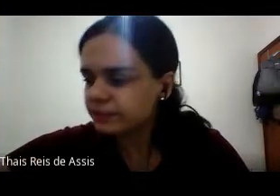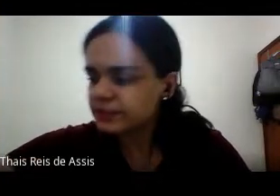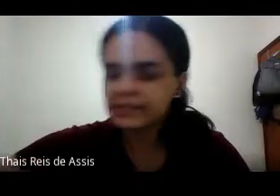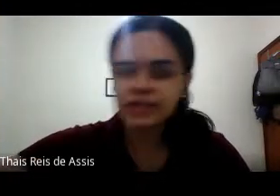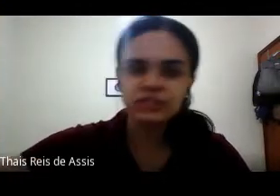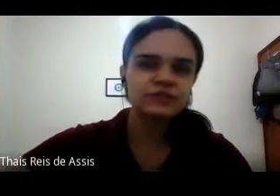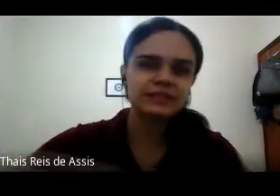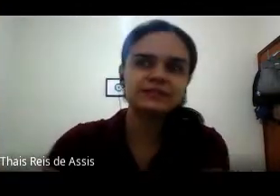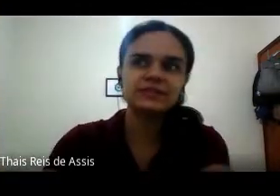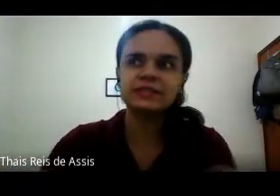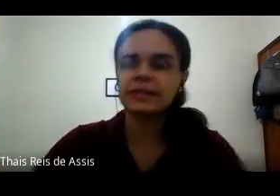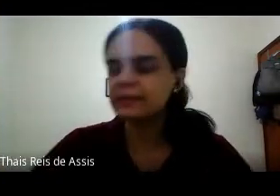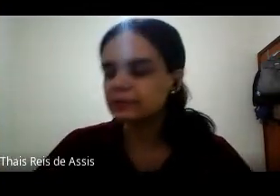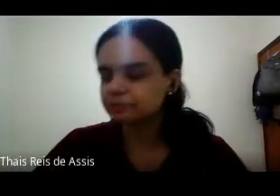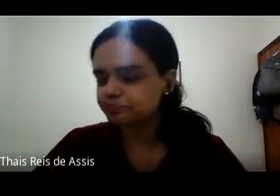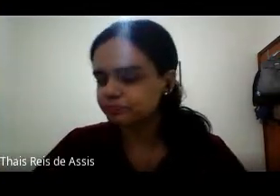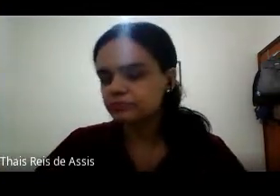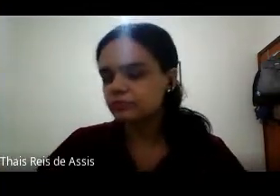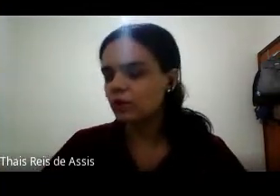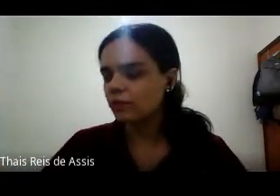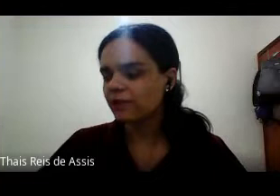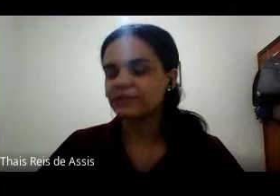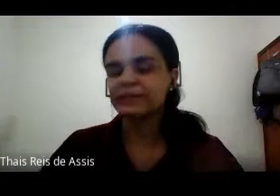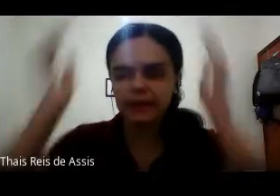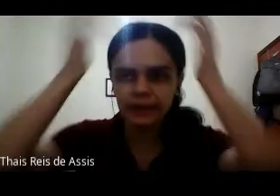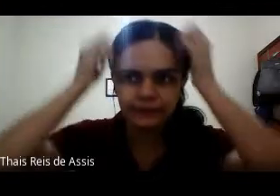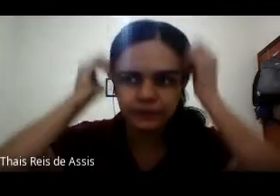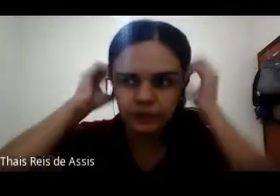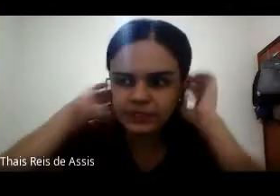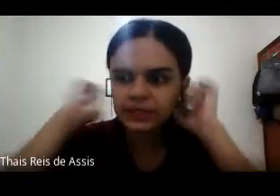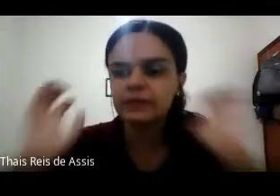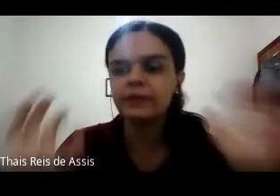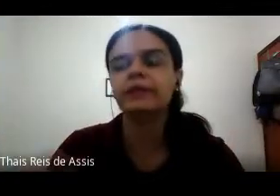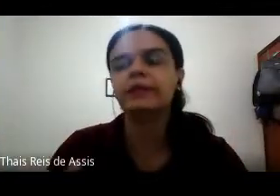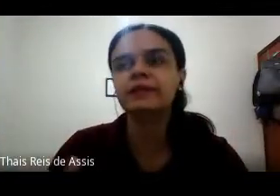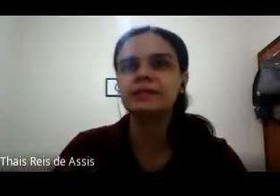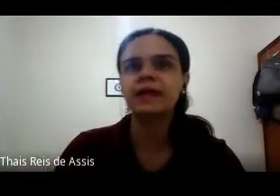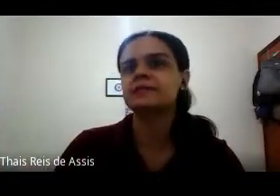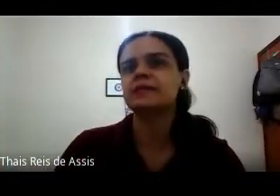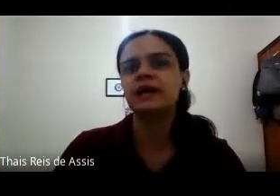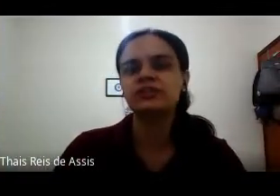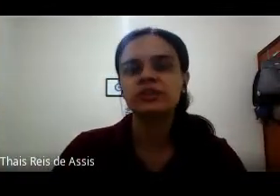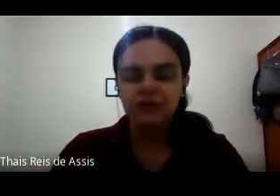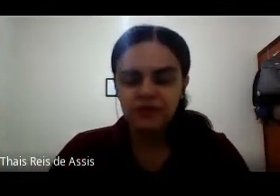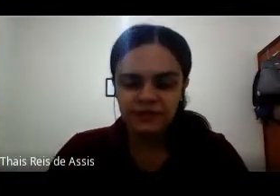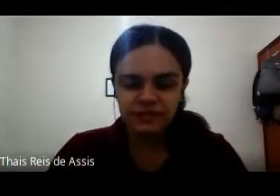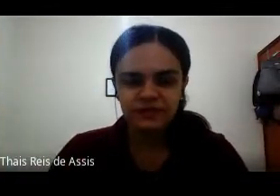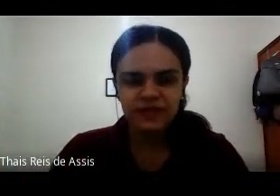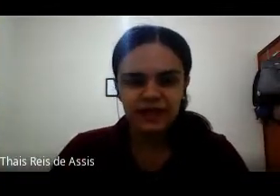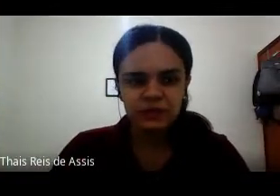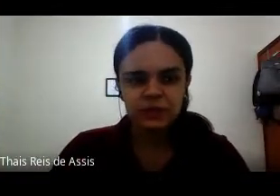Exemplo, vocês acham que vocês teriam uma vida, conseguiriam transitar a cidade,